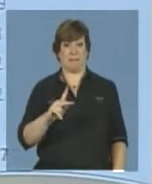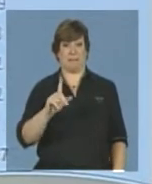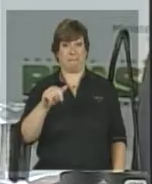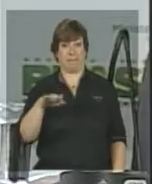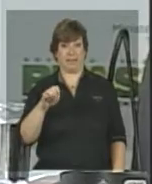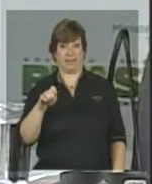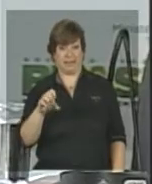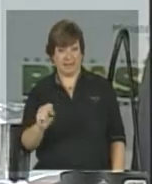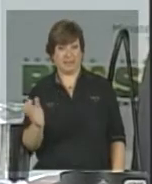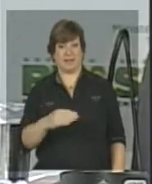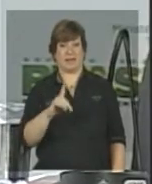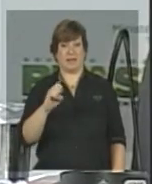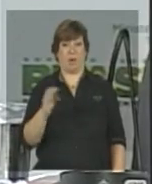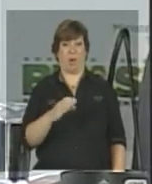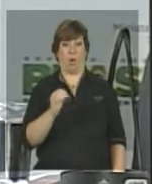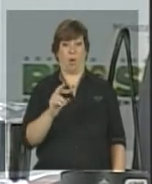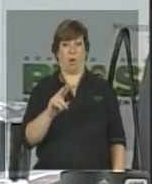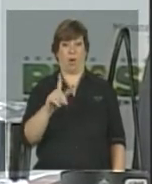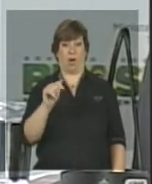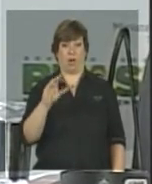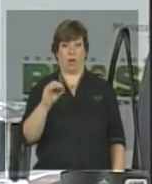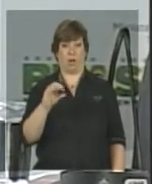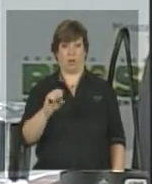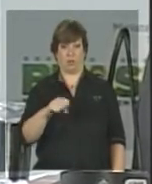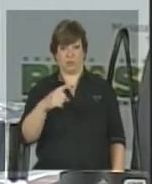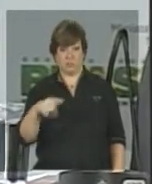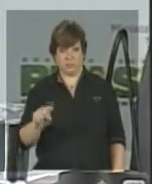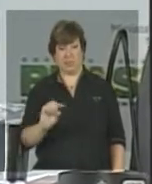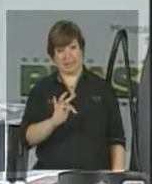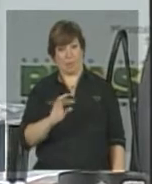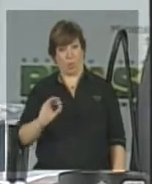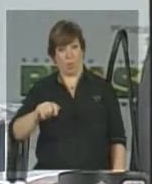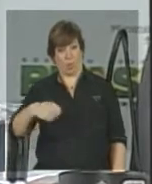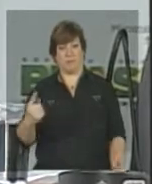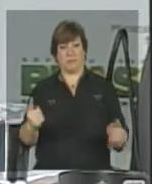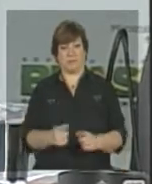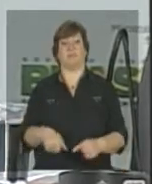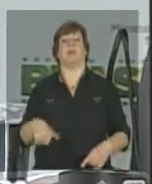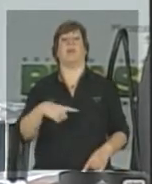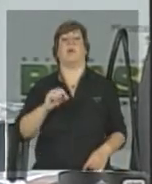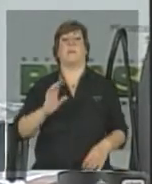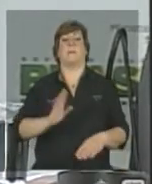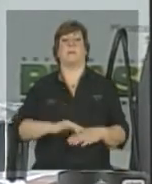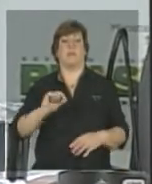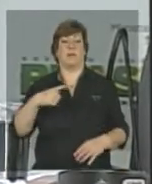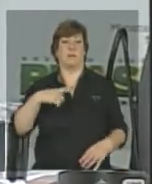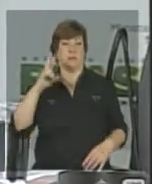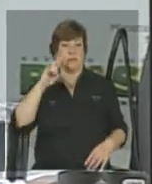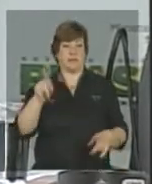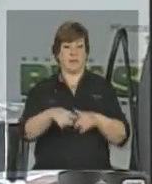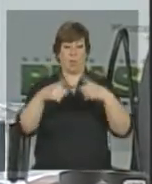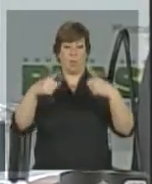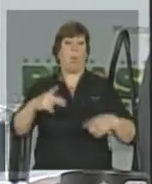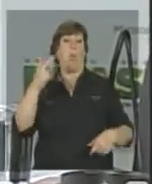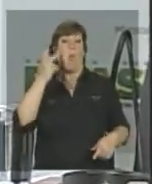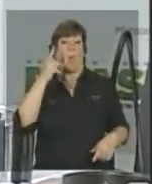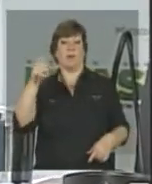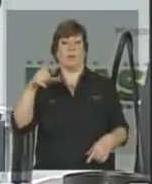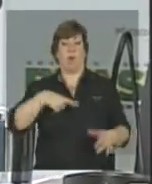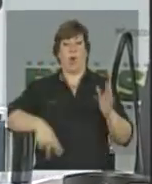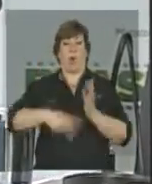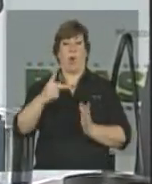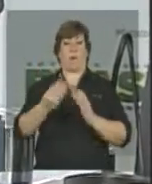ministro, a realização do transplante mais complexo no estado do Ceará, que é o transplante de pulmão. Isso começa